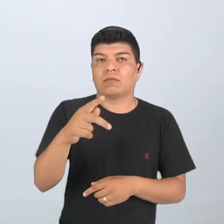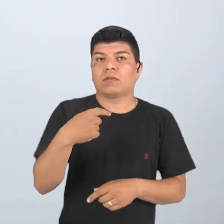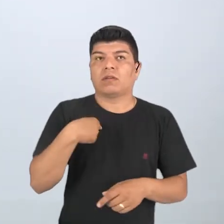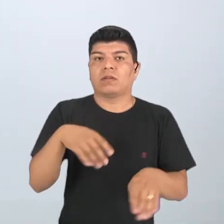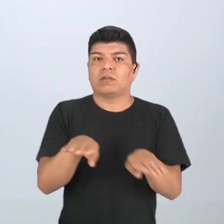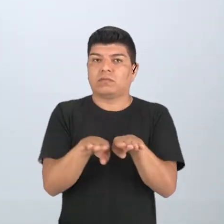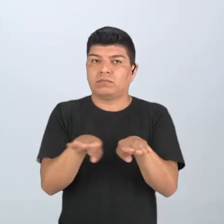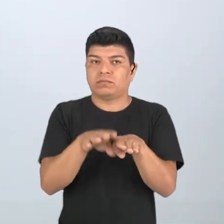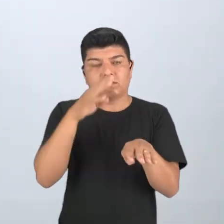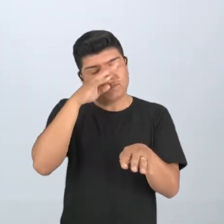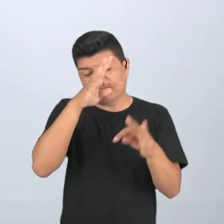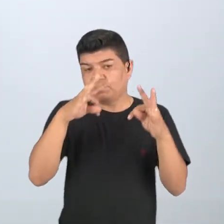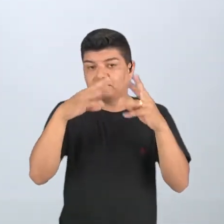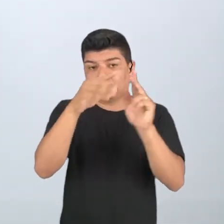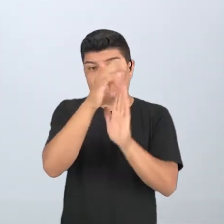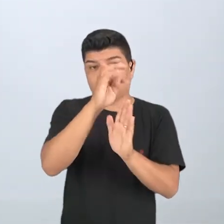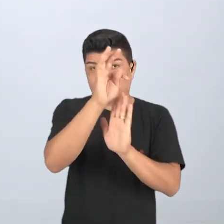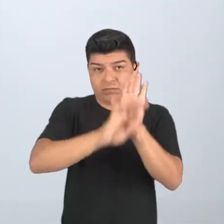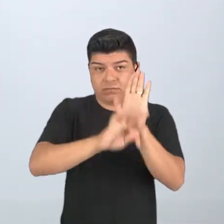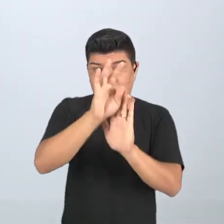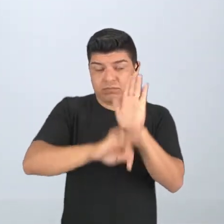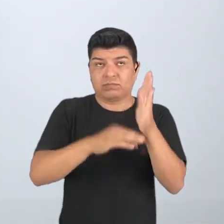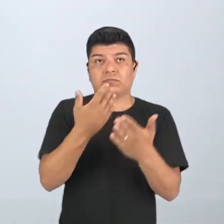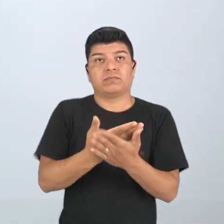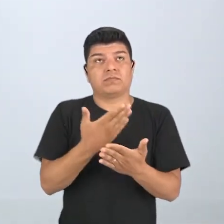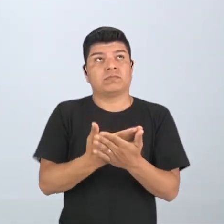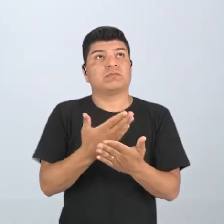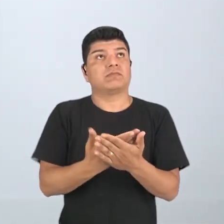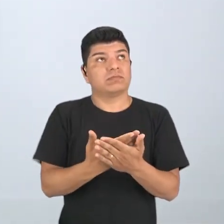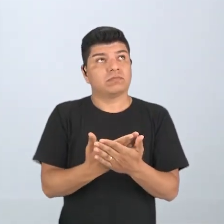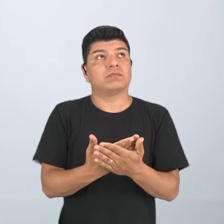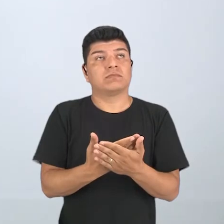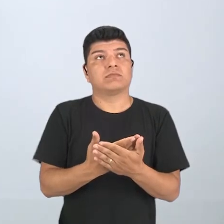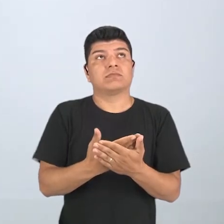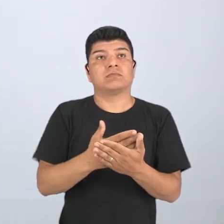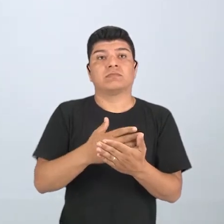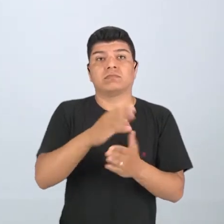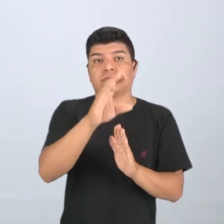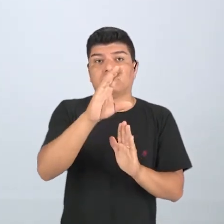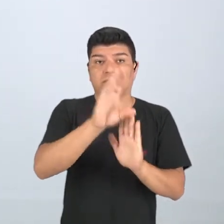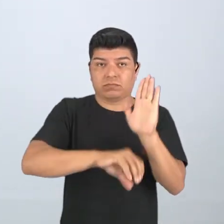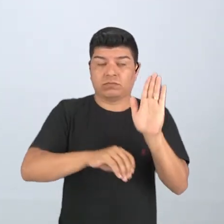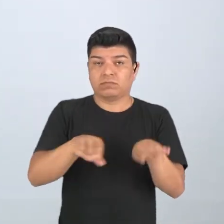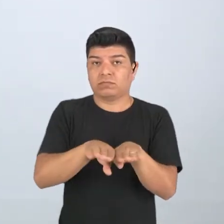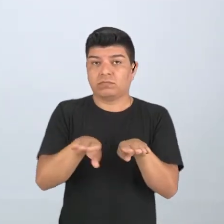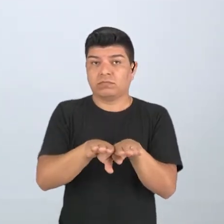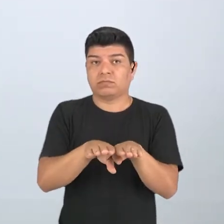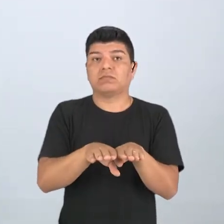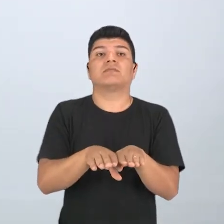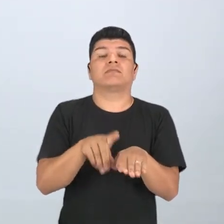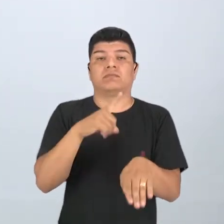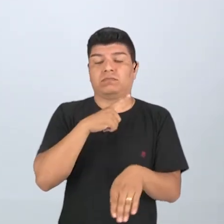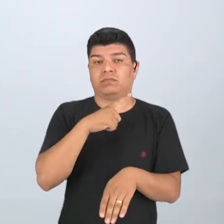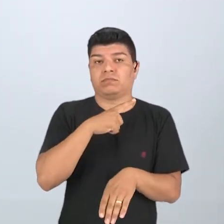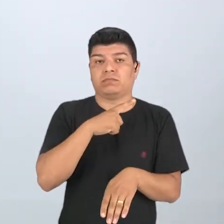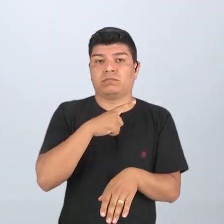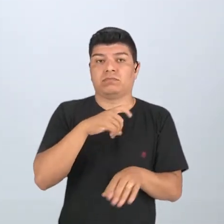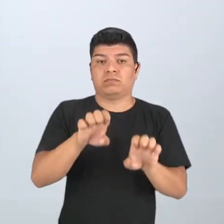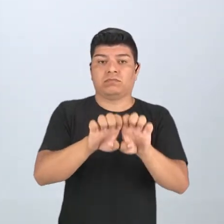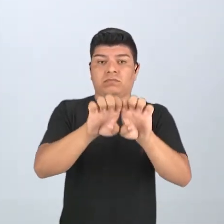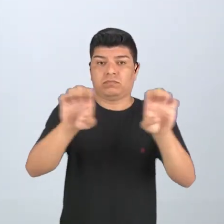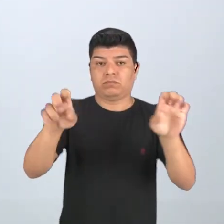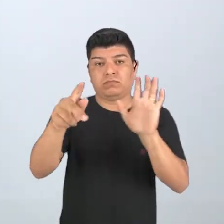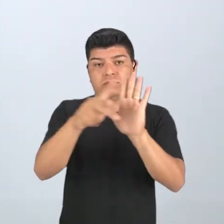receita. Todos os textos, como nós estamos estudando, vocês já estudaram os outros com certeza, tem a sua